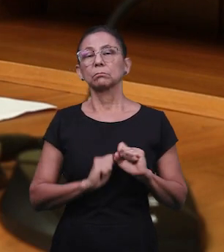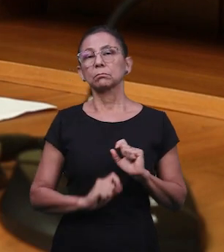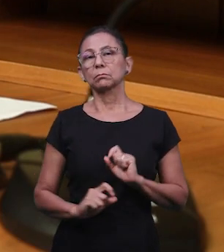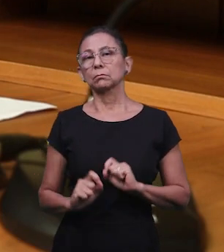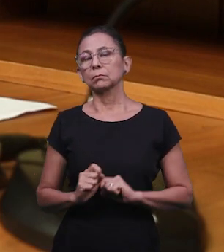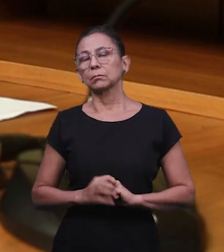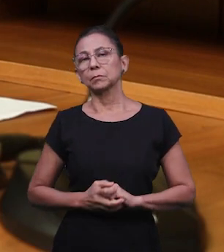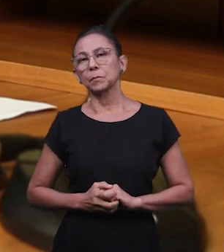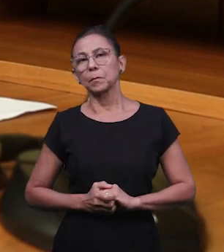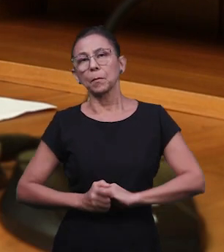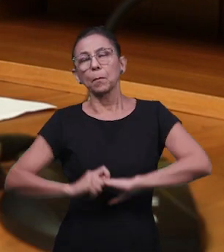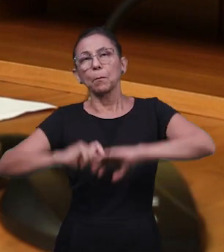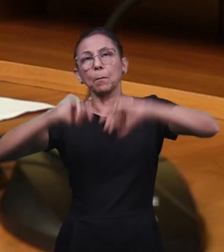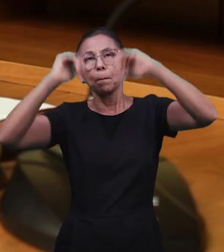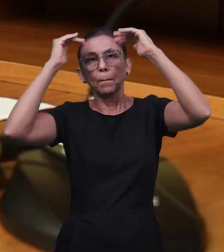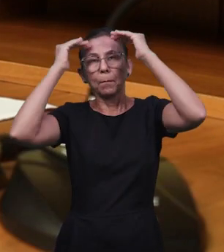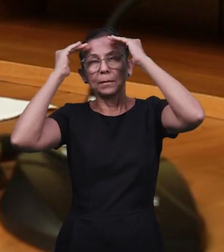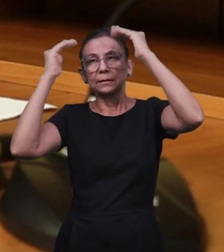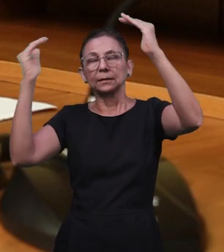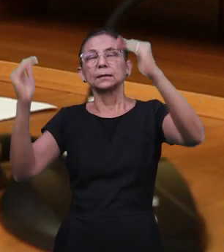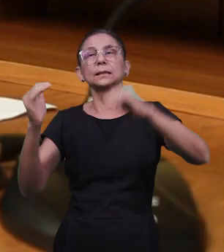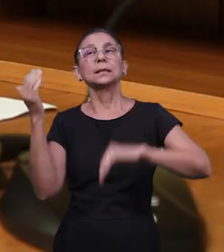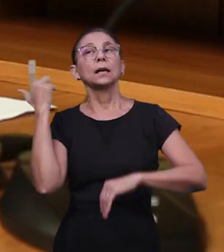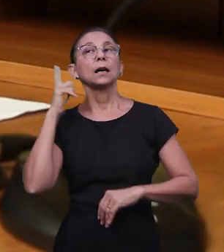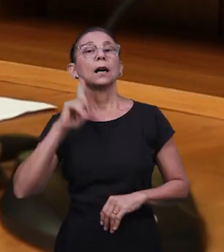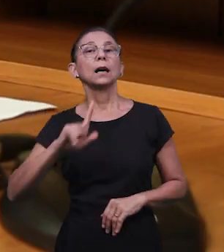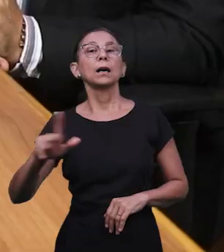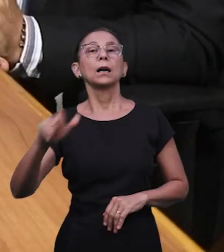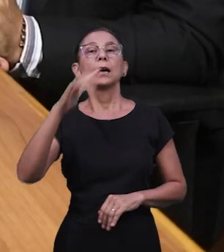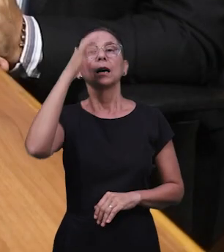obedecer para alcançar a fé.